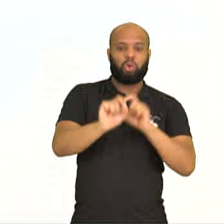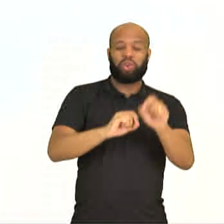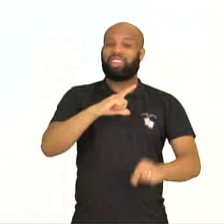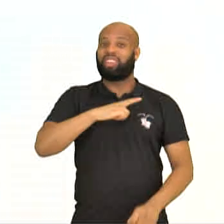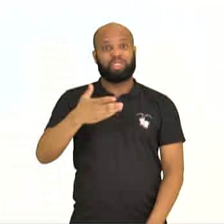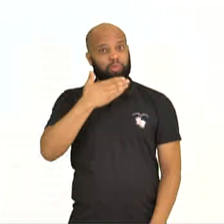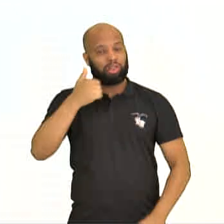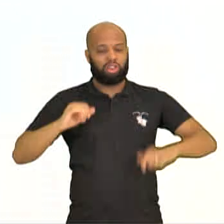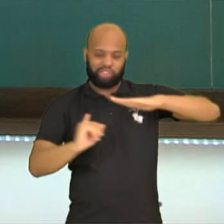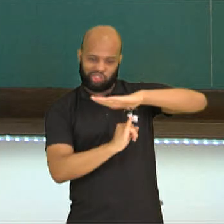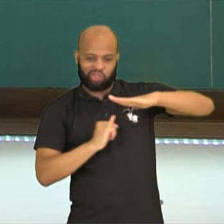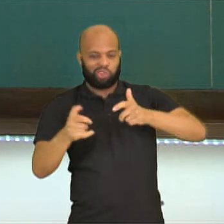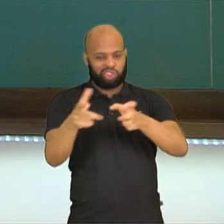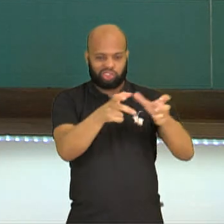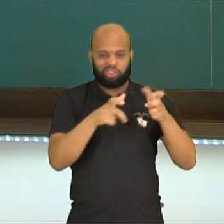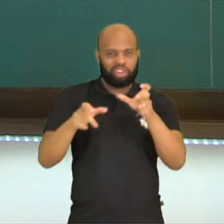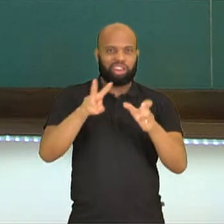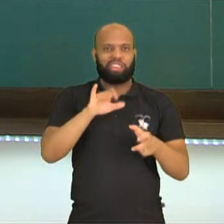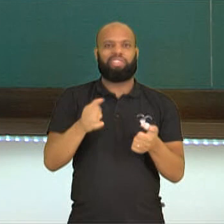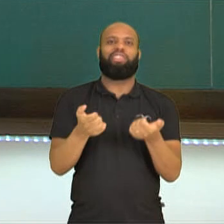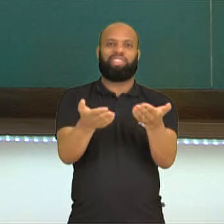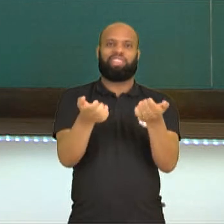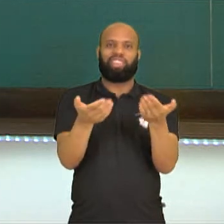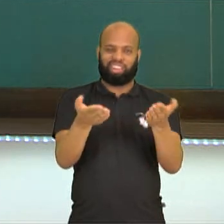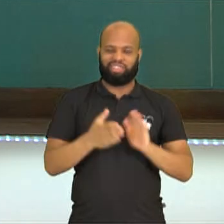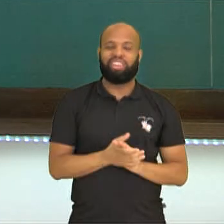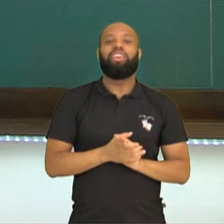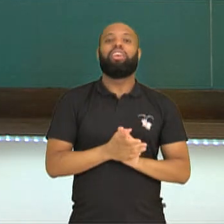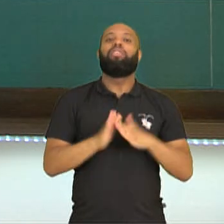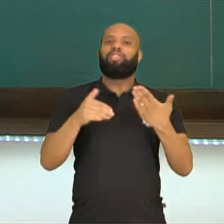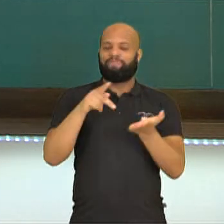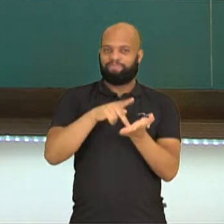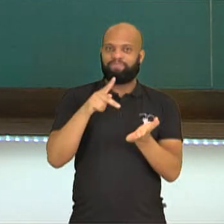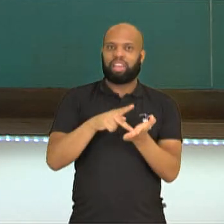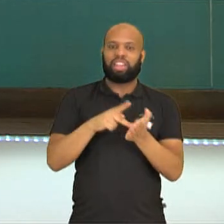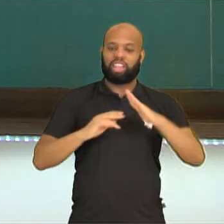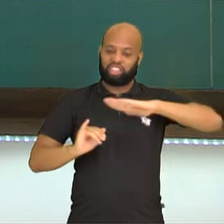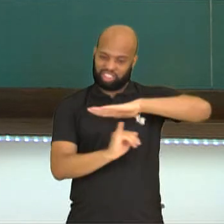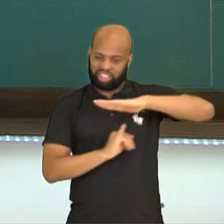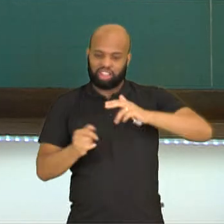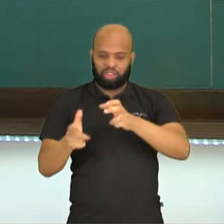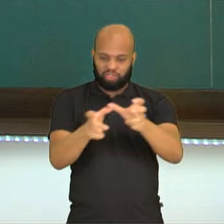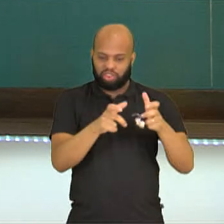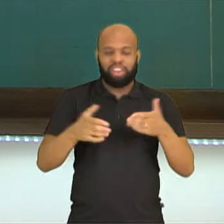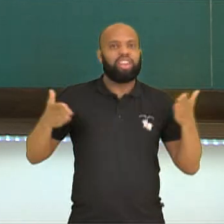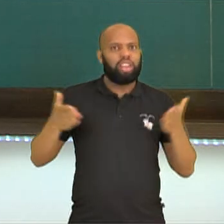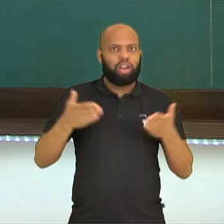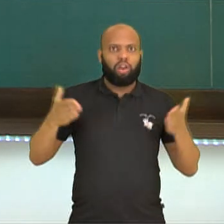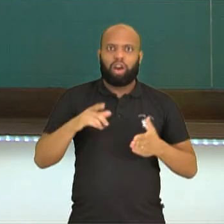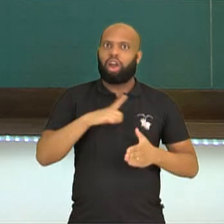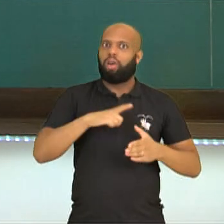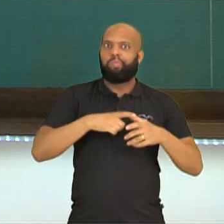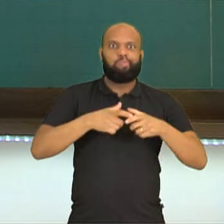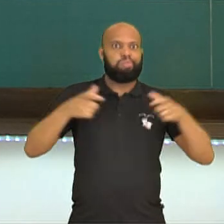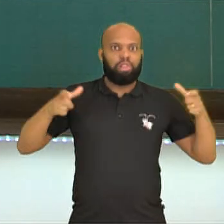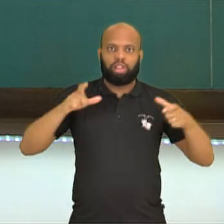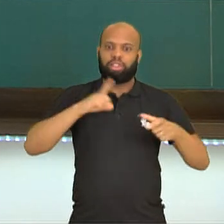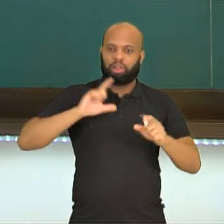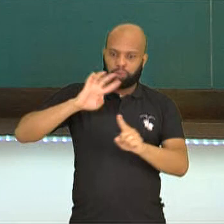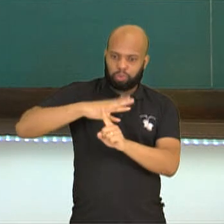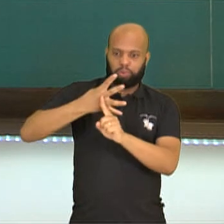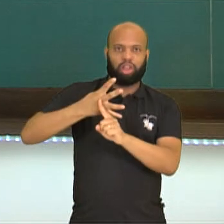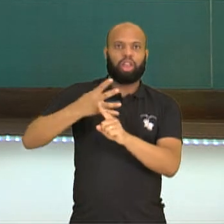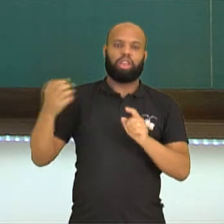que a indústria de videogames tem a oferecer. E de fato, a indústria de videogames hoje é gigante, né? Movimenta mais de 4 vezes